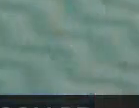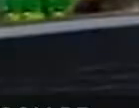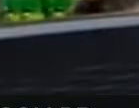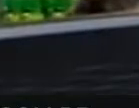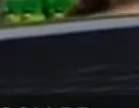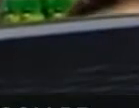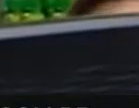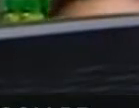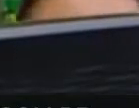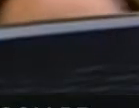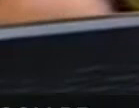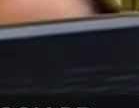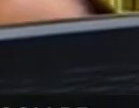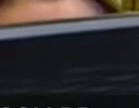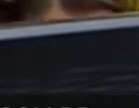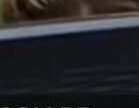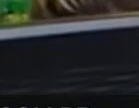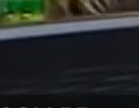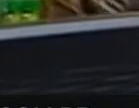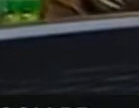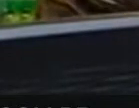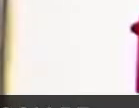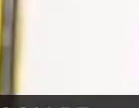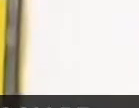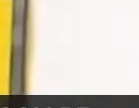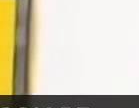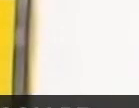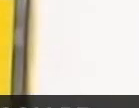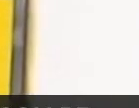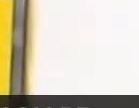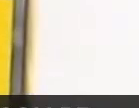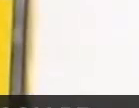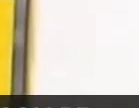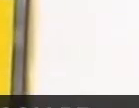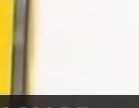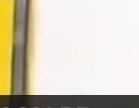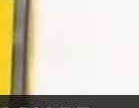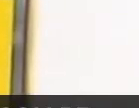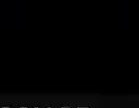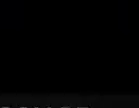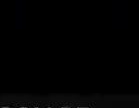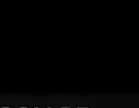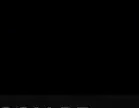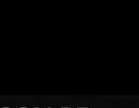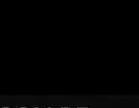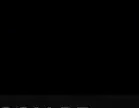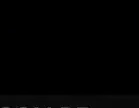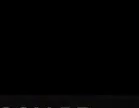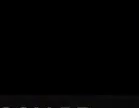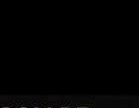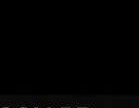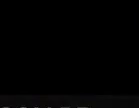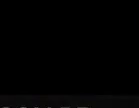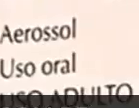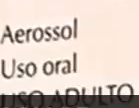Quando sobra medicamento na sua casa, o que você faz? Você joga direto no saquinho do lixo comum? O que você faz? Você coloca